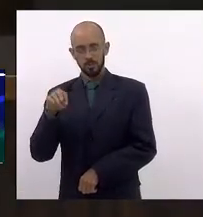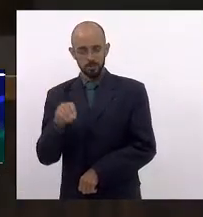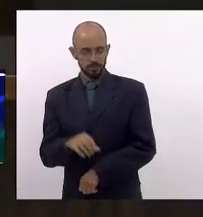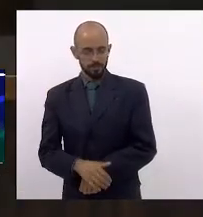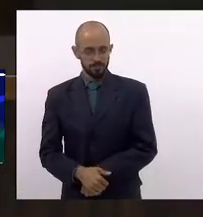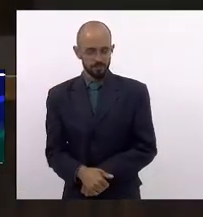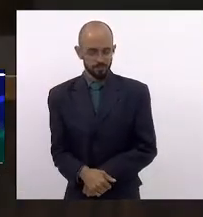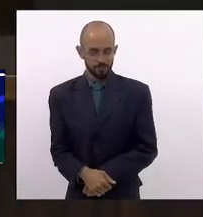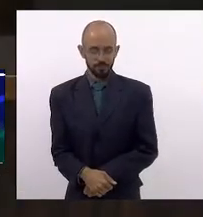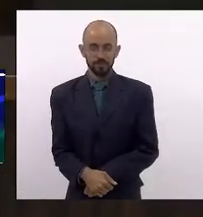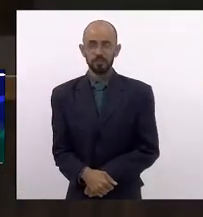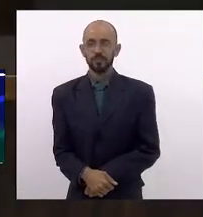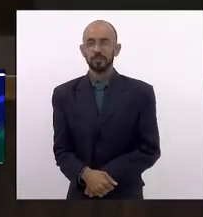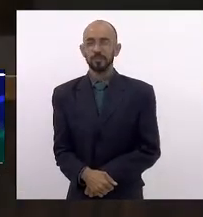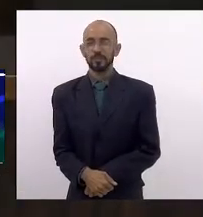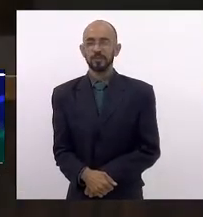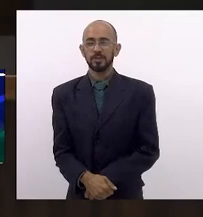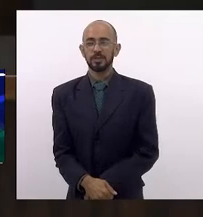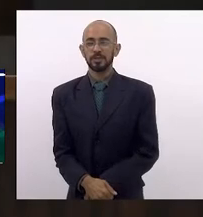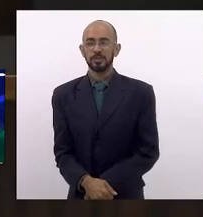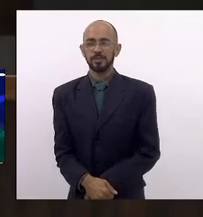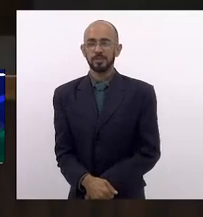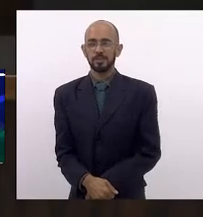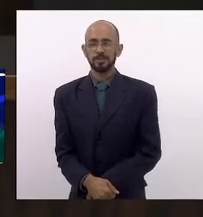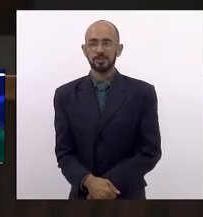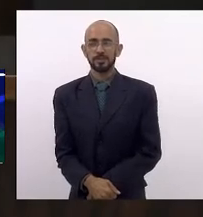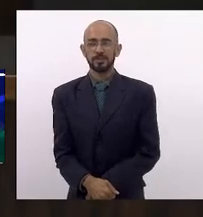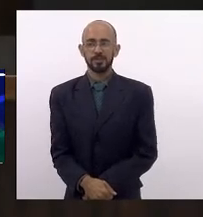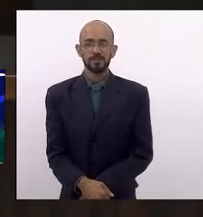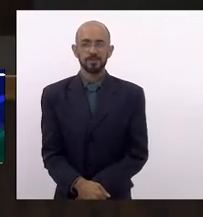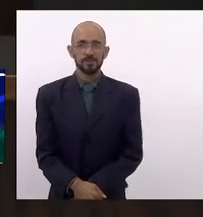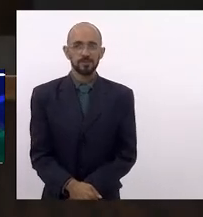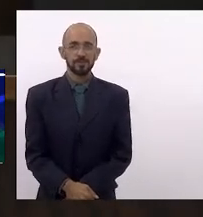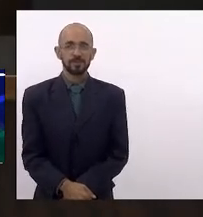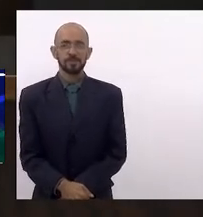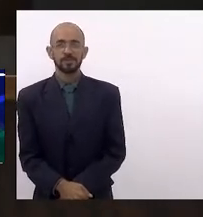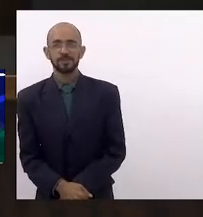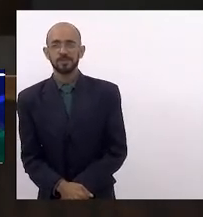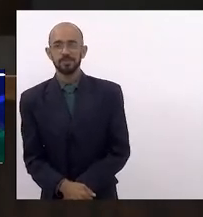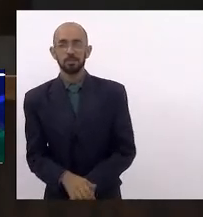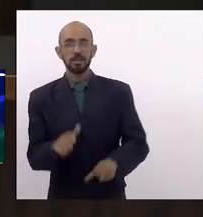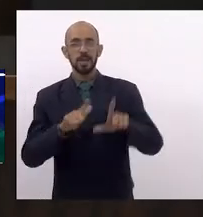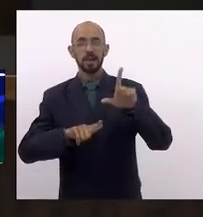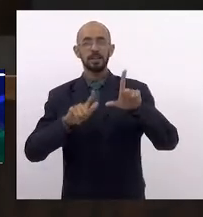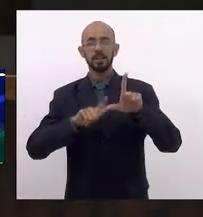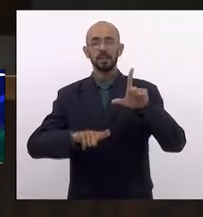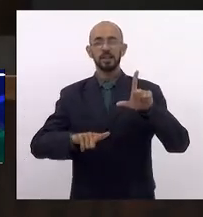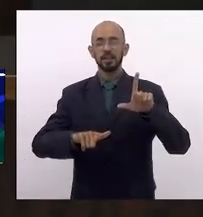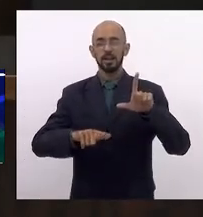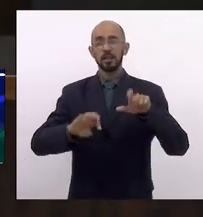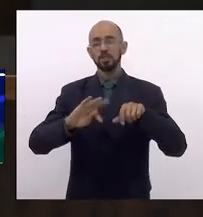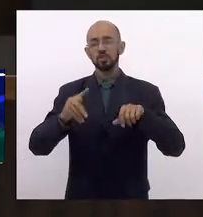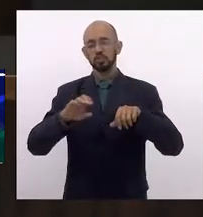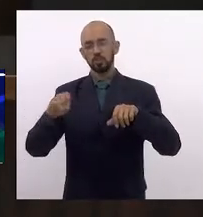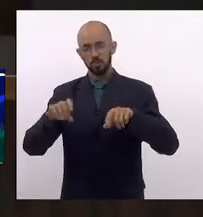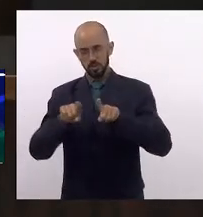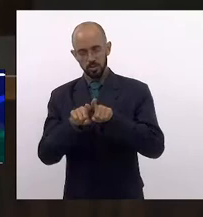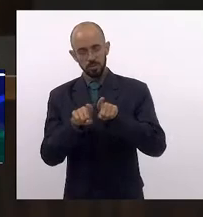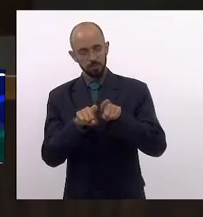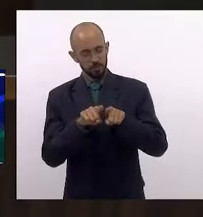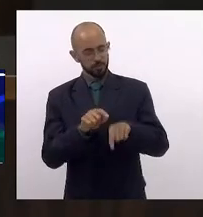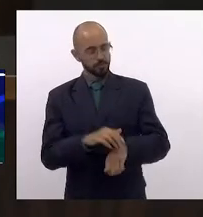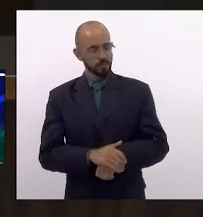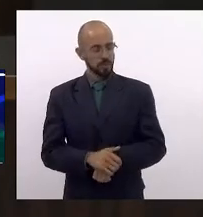comissão de orçamento do neutro uma vídeo Milton Nascimento Milton mas é a letra D Milton e Chico tô